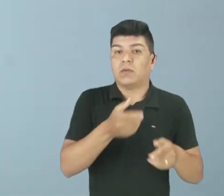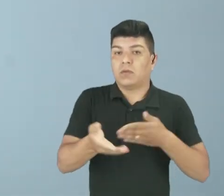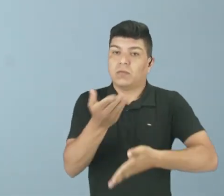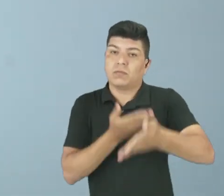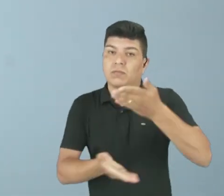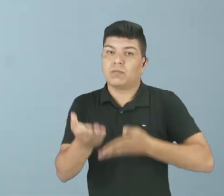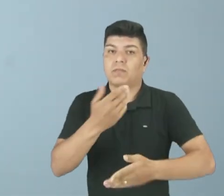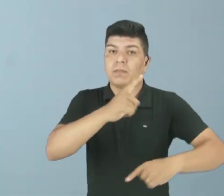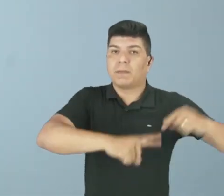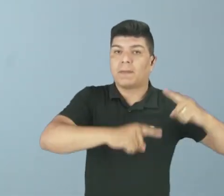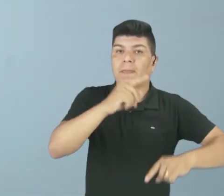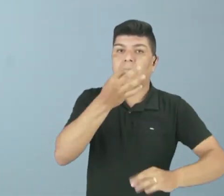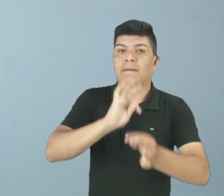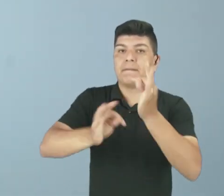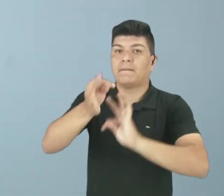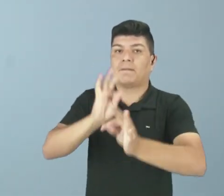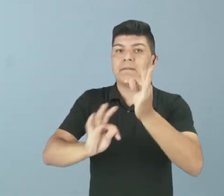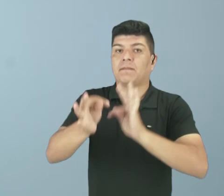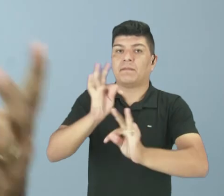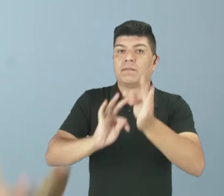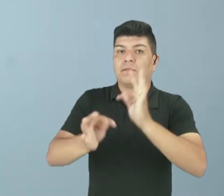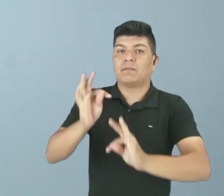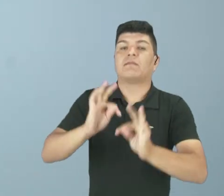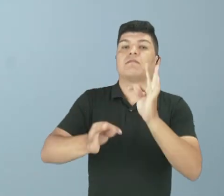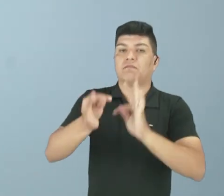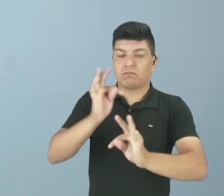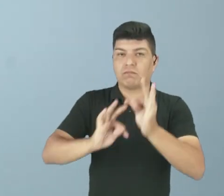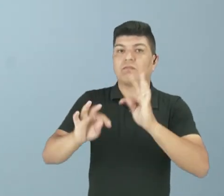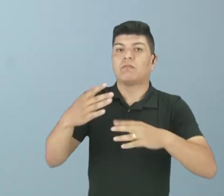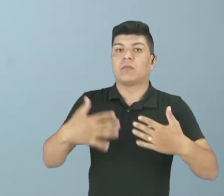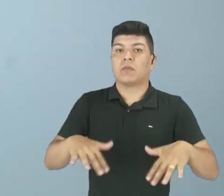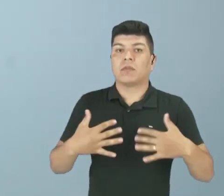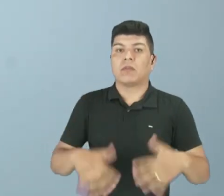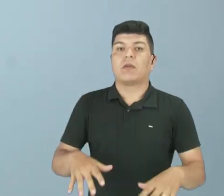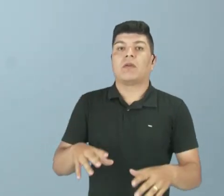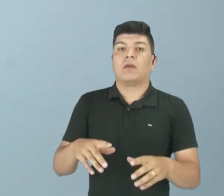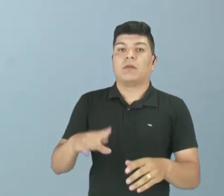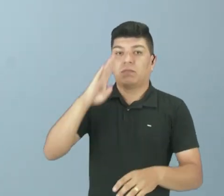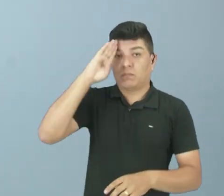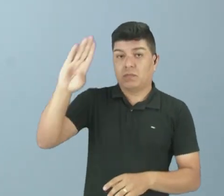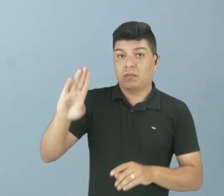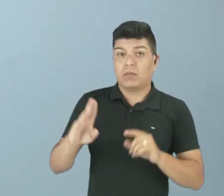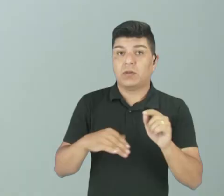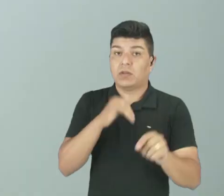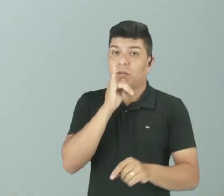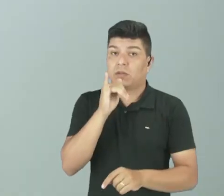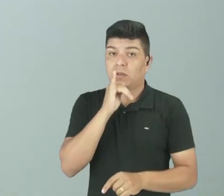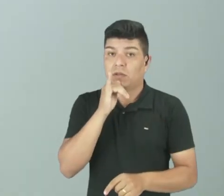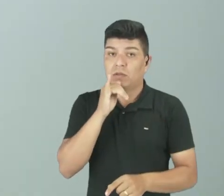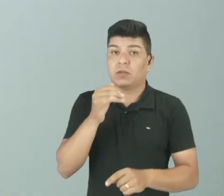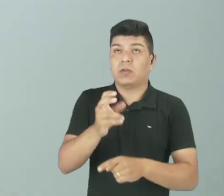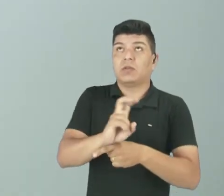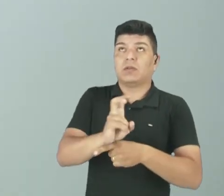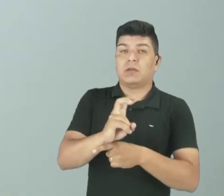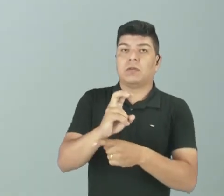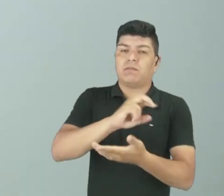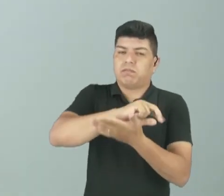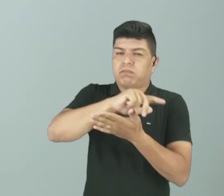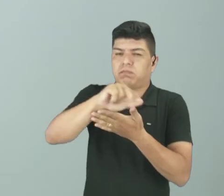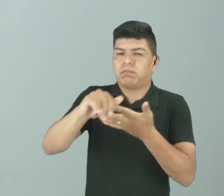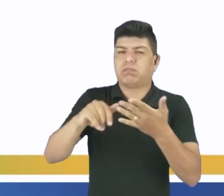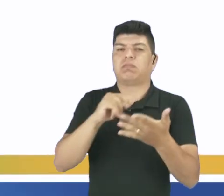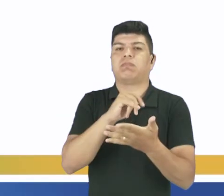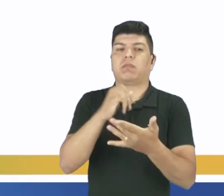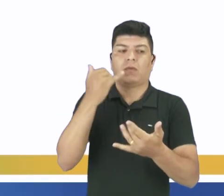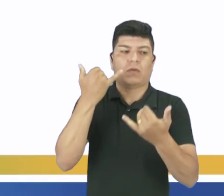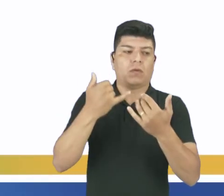de materiais eletrônicos de alta tecnologia, tecnologia de ponta. E aí temos exemplo do caso de robô, genética,